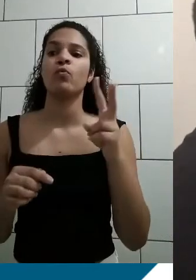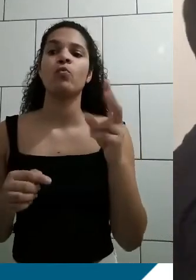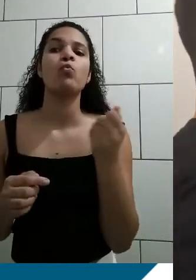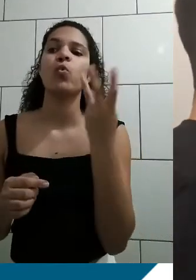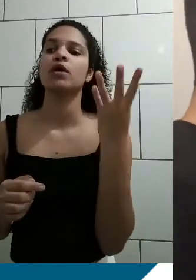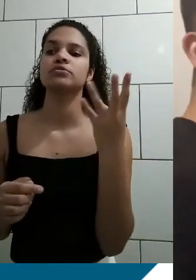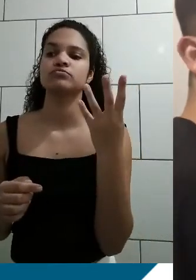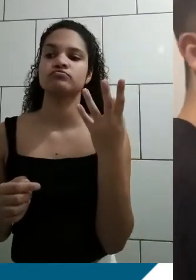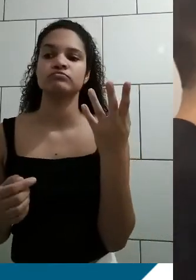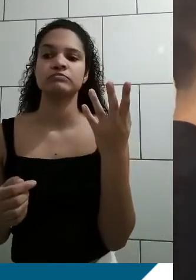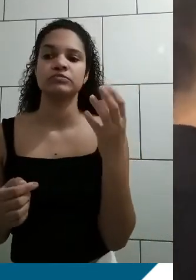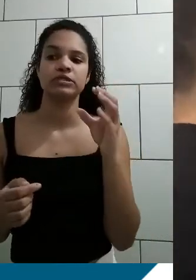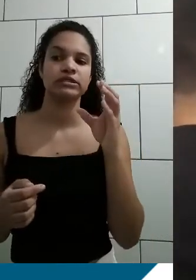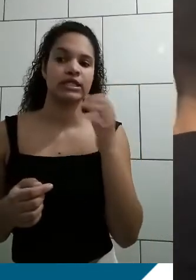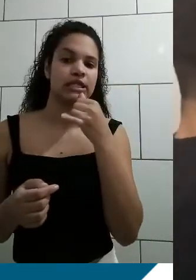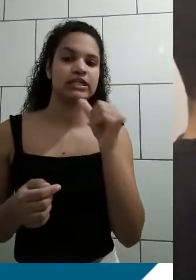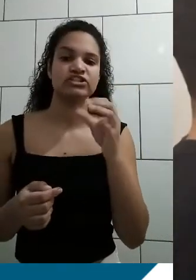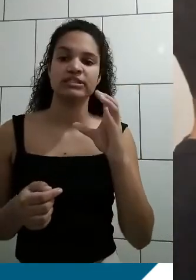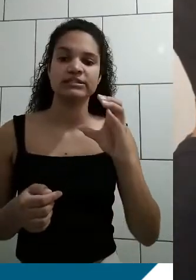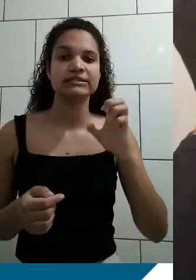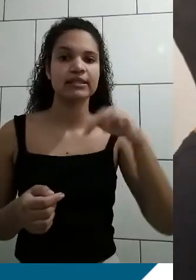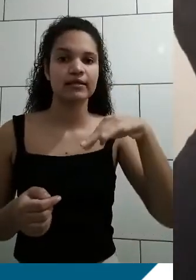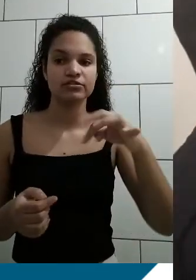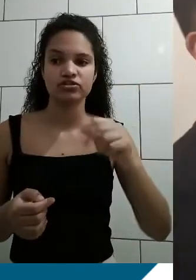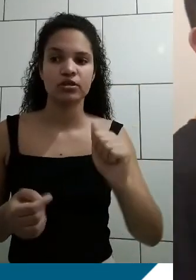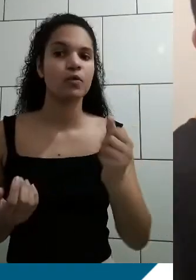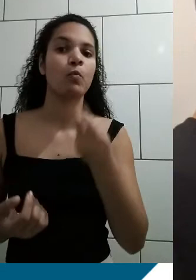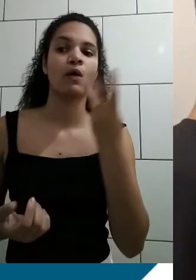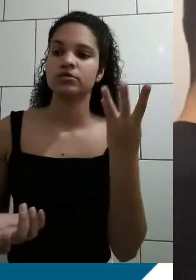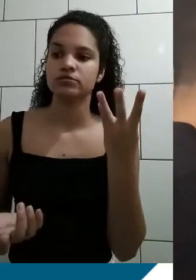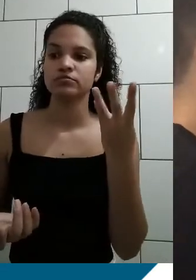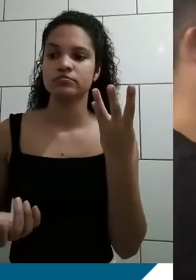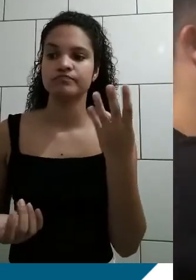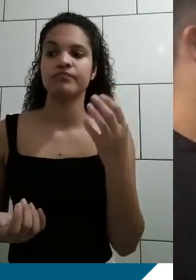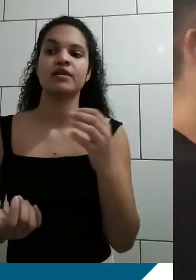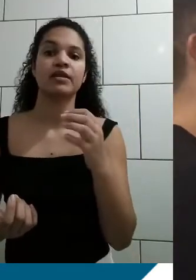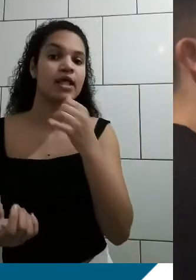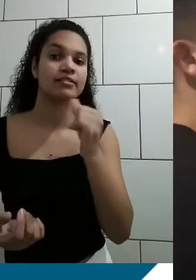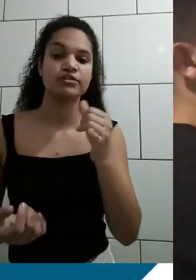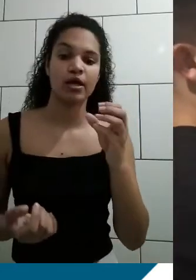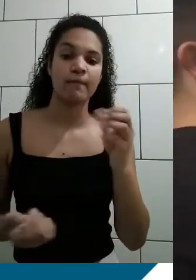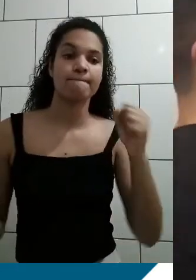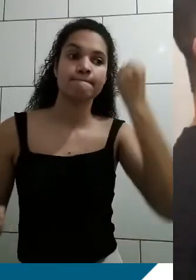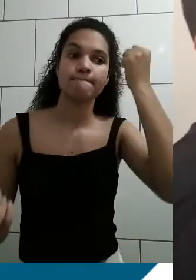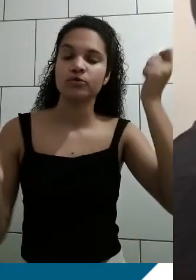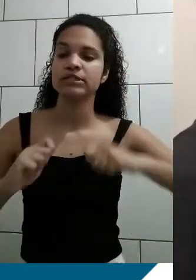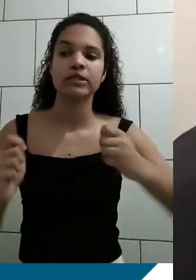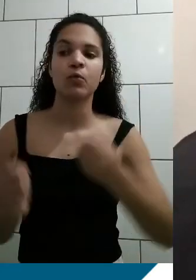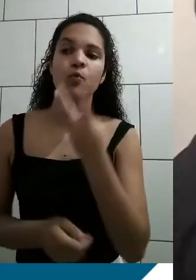potencial nesse ponto aqui também? Então, para calcular a energia potencial no ponto mais alto, basta considerar toda a altura. Então, a